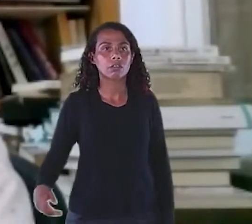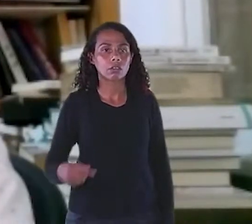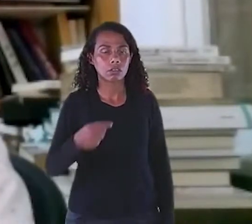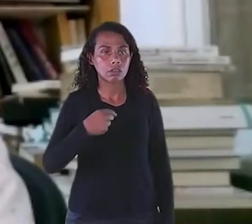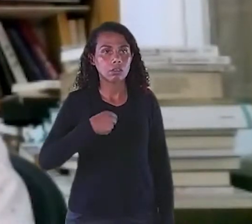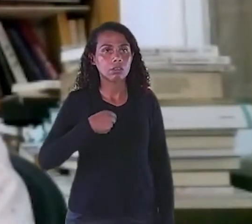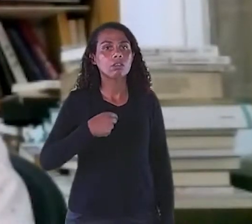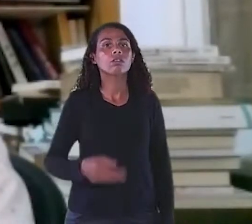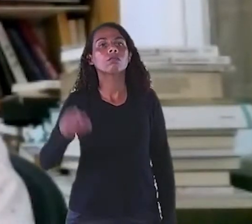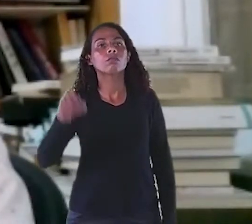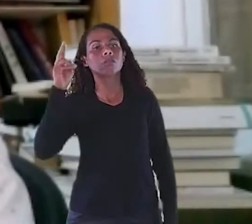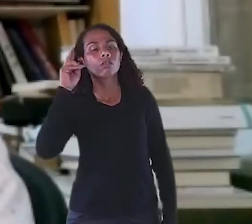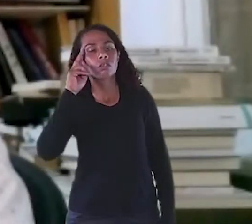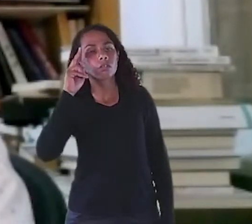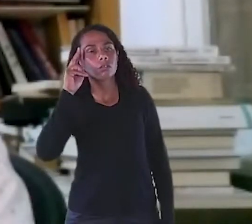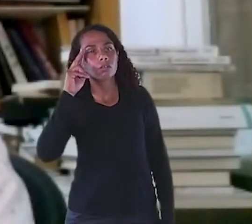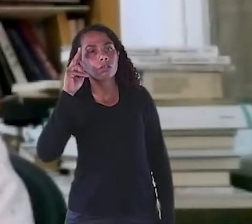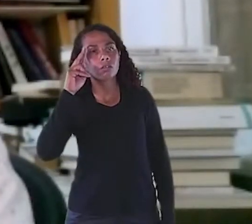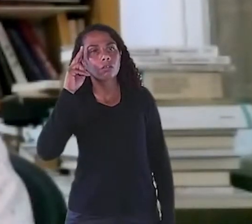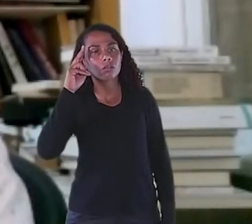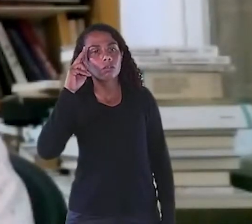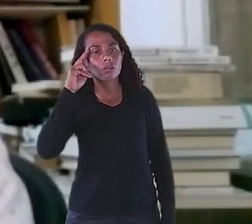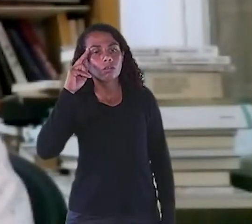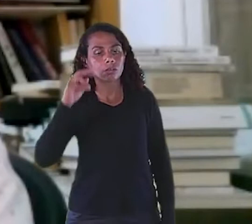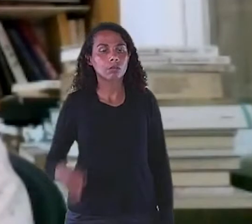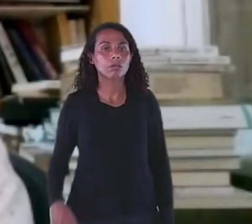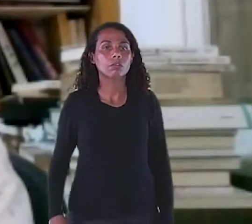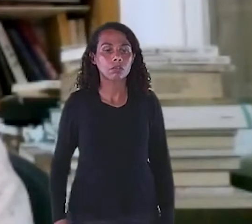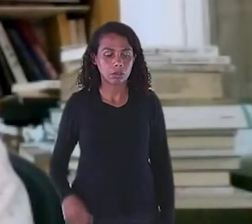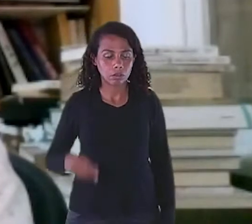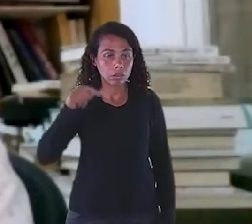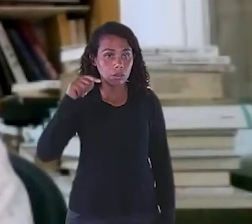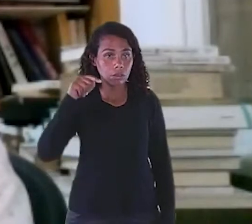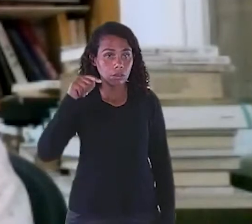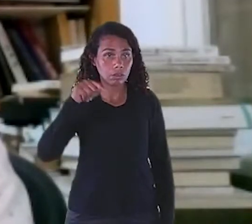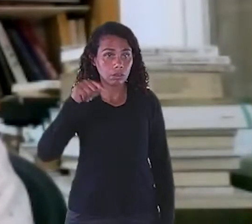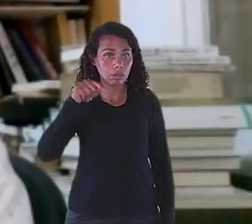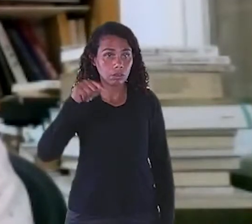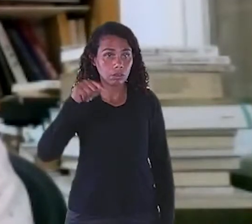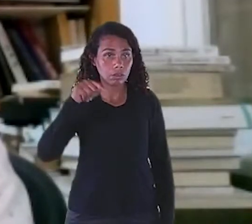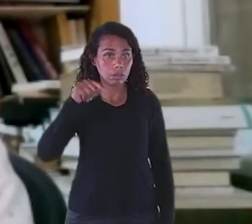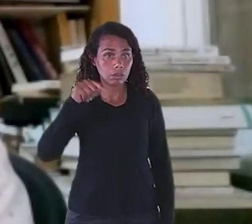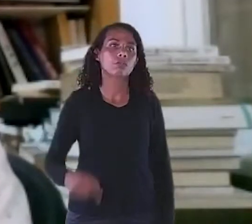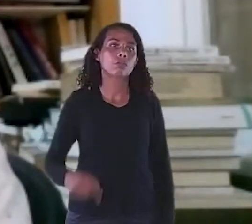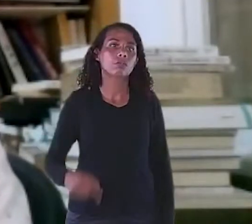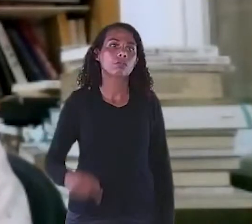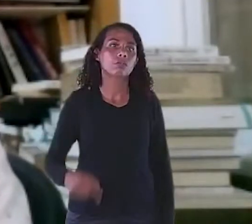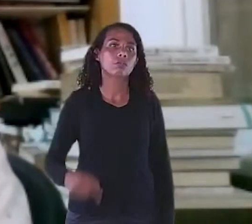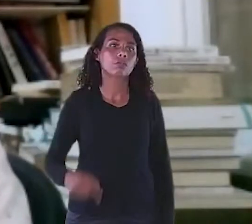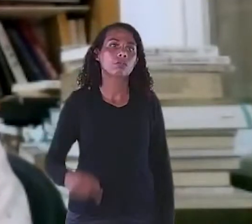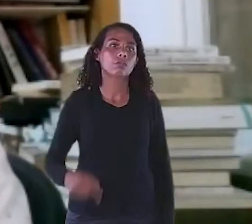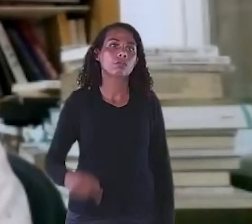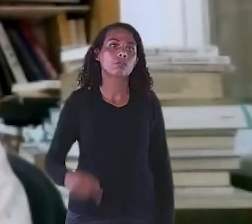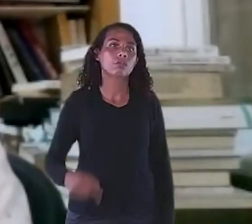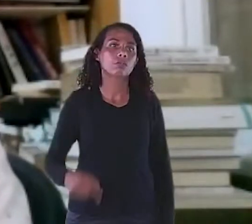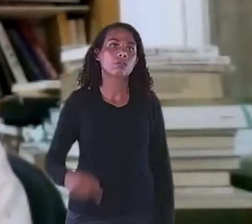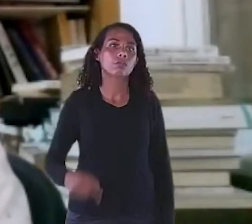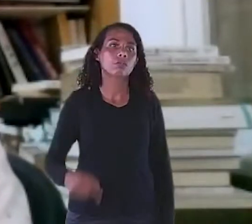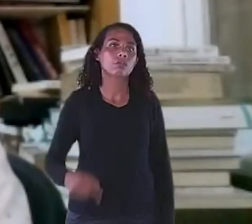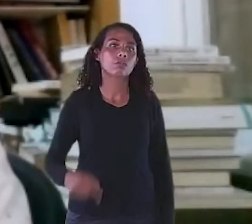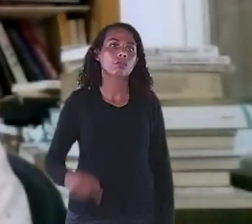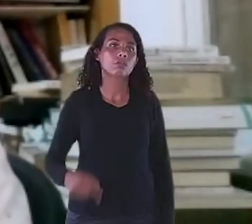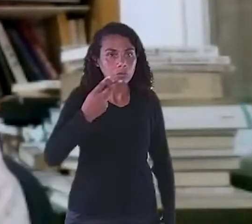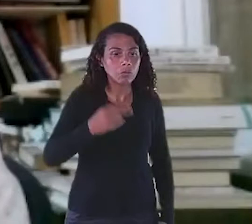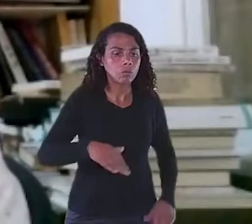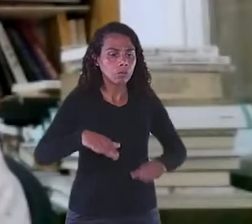e ele me recebeu muito bem. Ele puxou lá umas laudas de jornal e anotou 6 laudas, eu tenho isso até